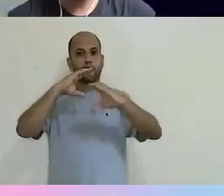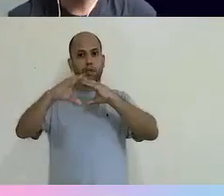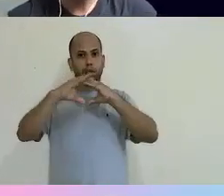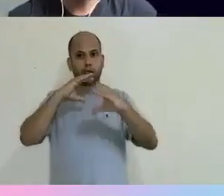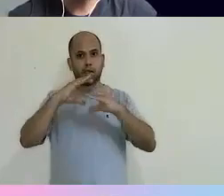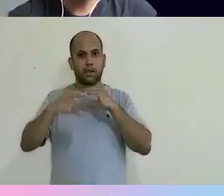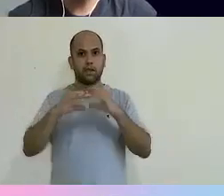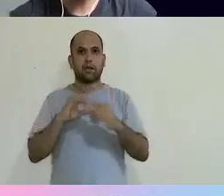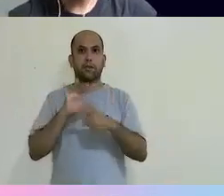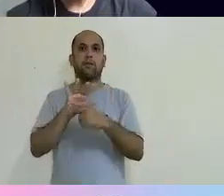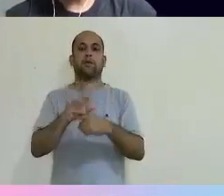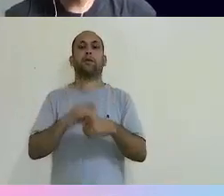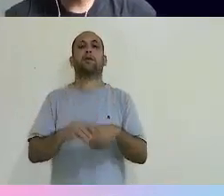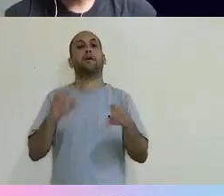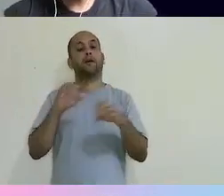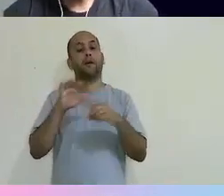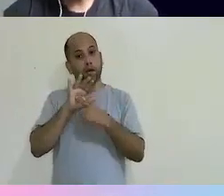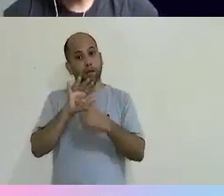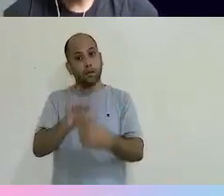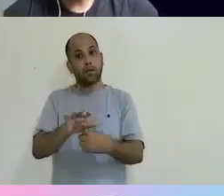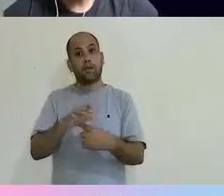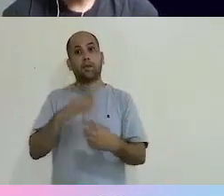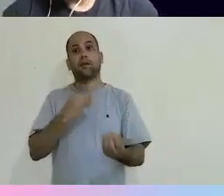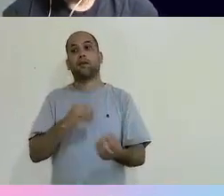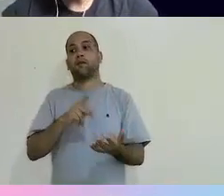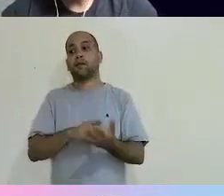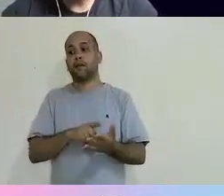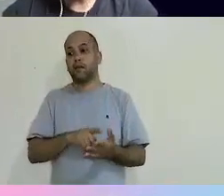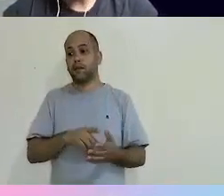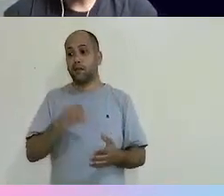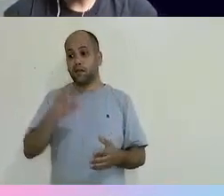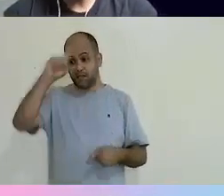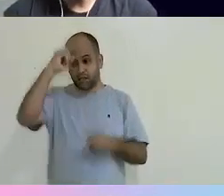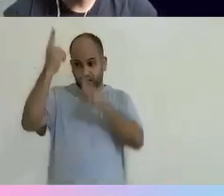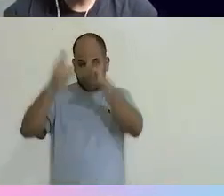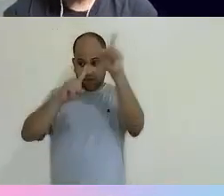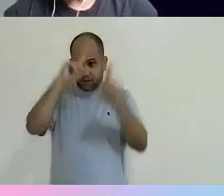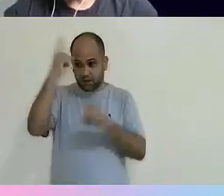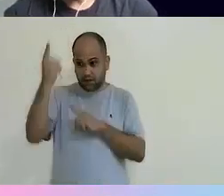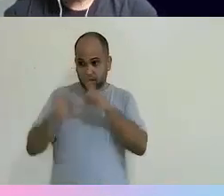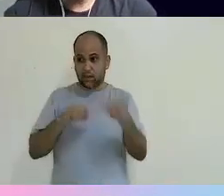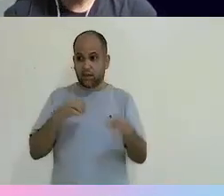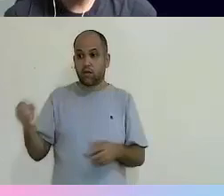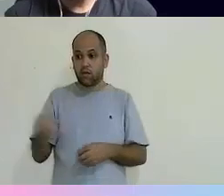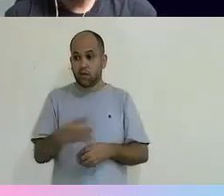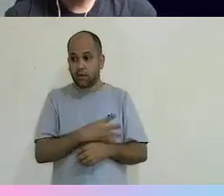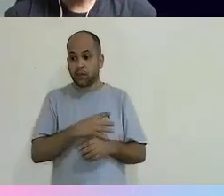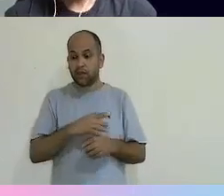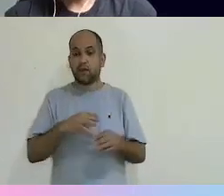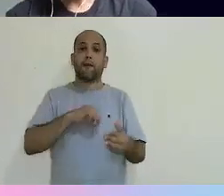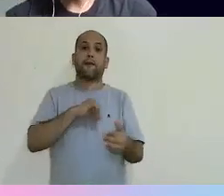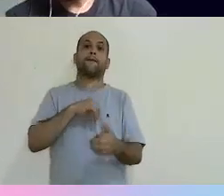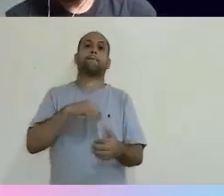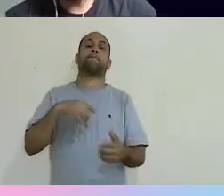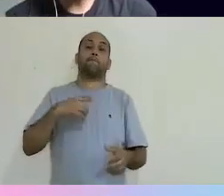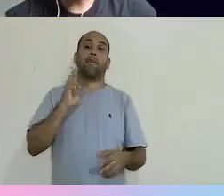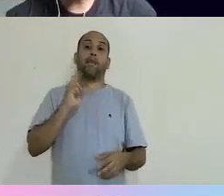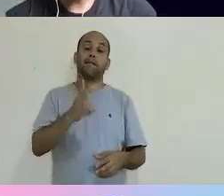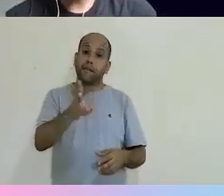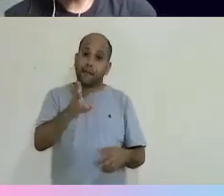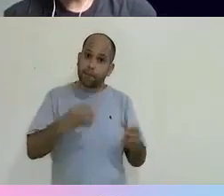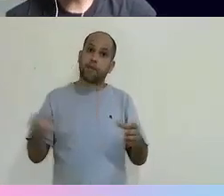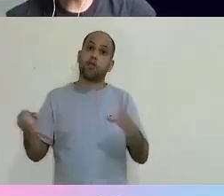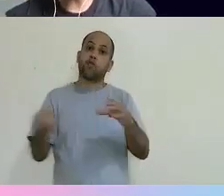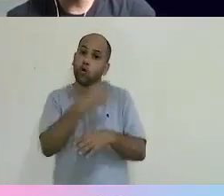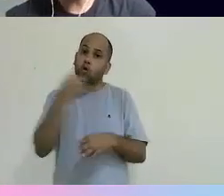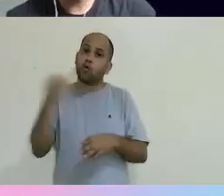mensagem de uma maneira efetiva, criatividade e inovação. Nesse mundo que tudo muda, alguém sempre está criando, alguém sempre está